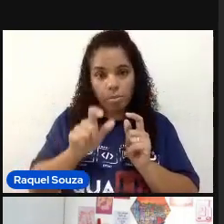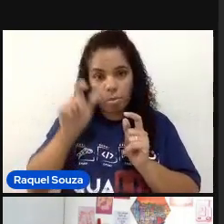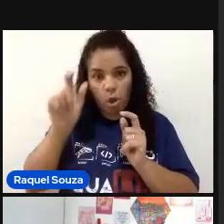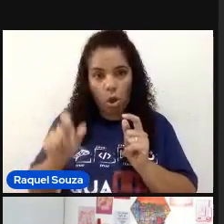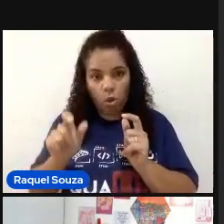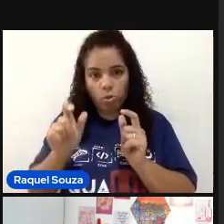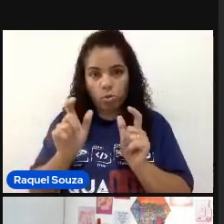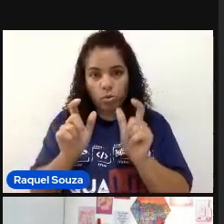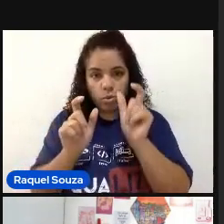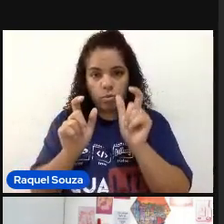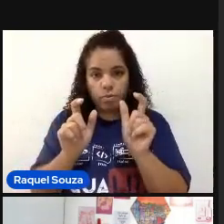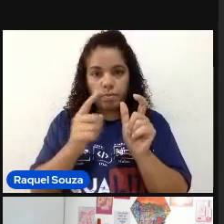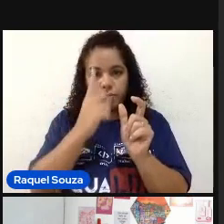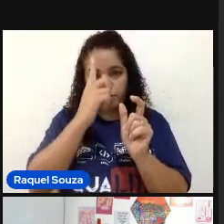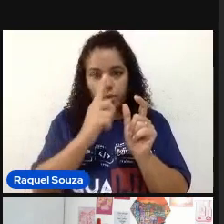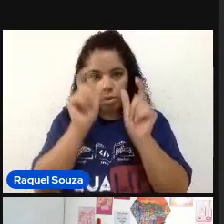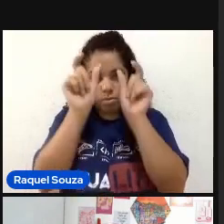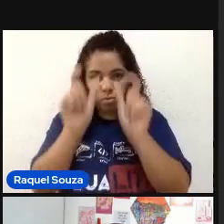fato,